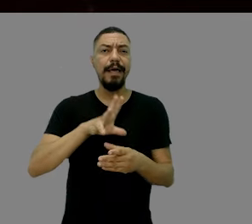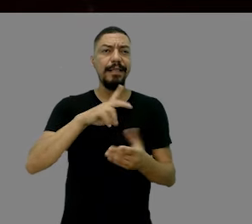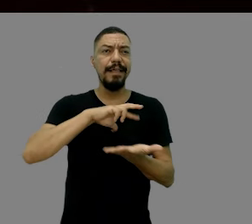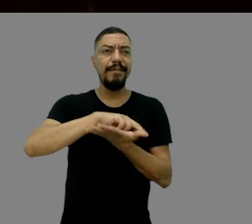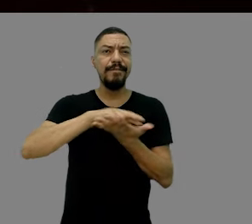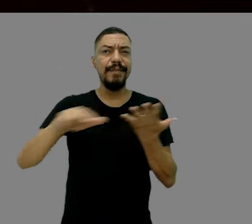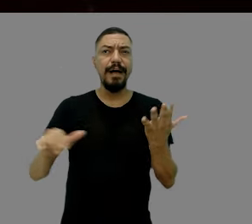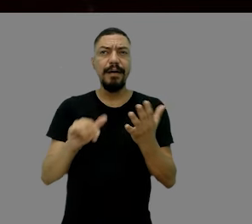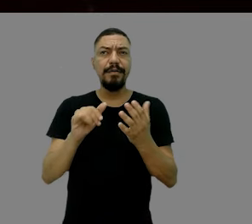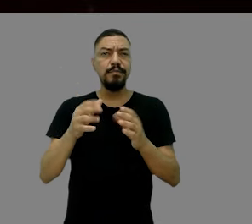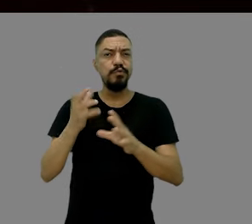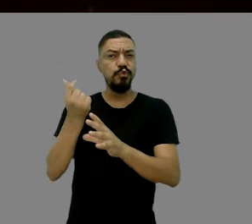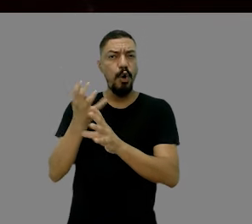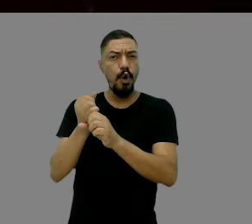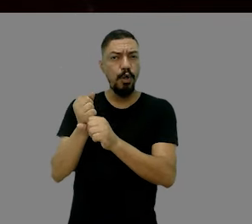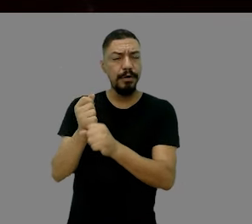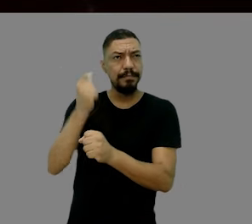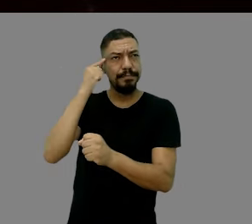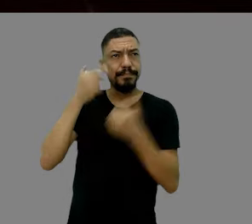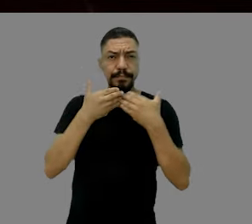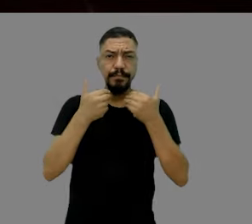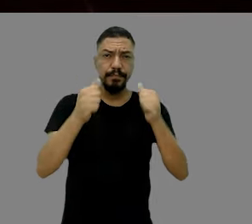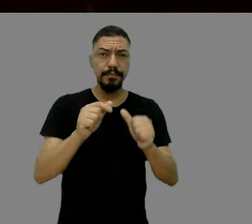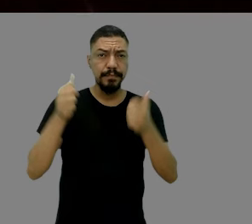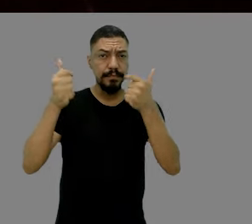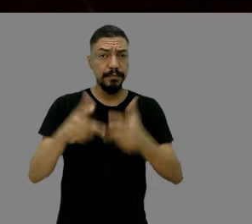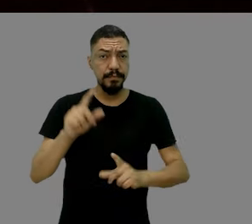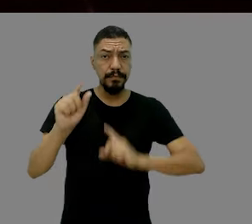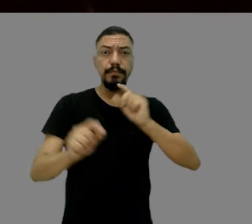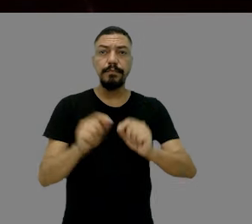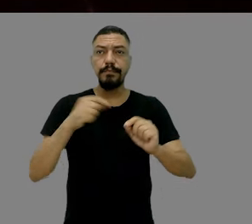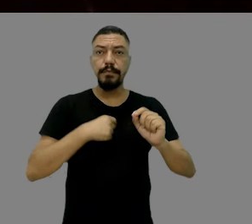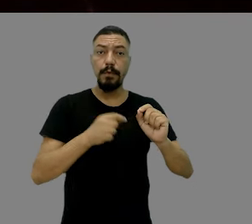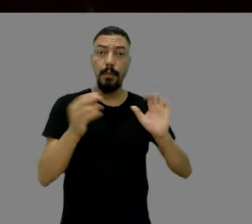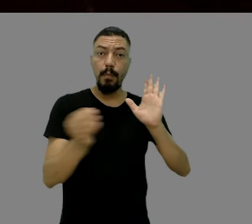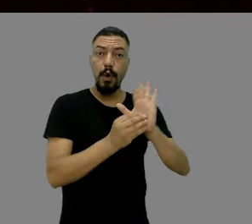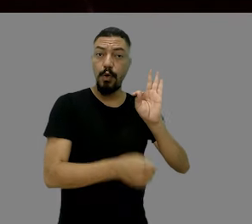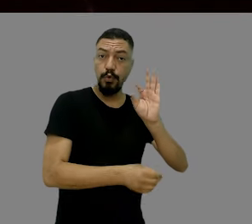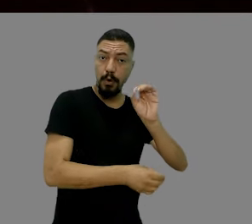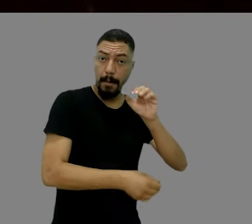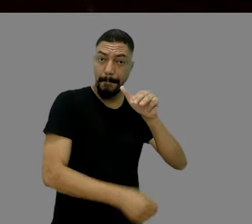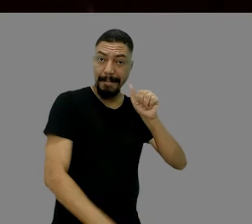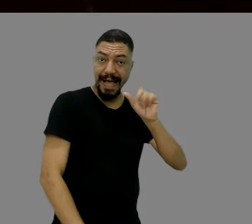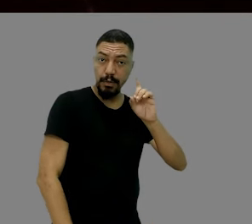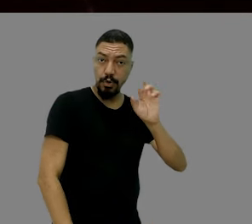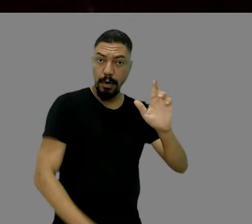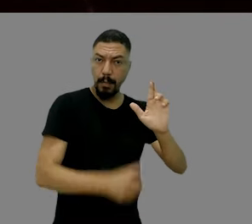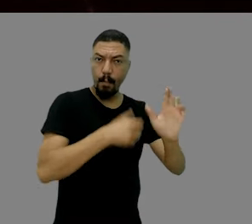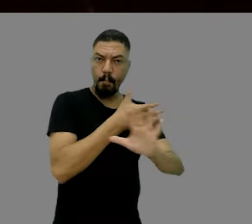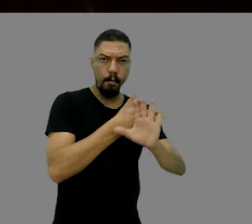que eu conversei, me pareceu mais coerente a explicação de que eu deixo em branco, coloco ali e você vai recolher os